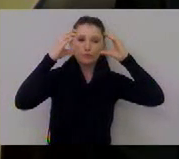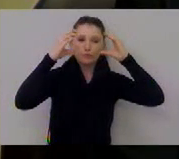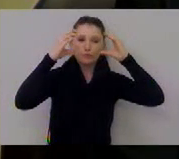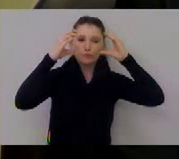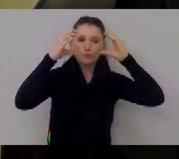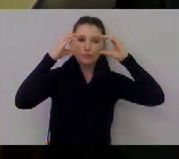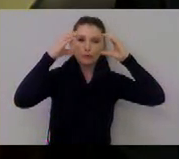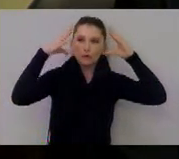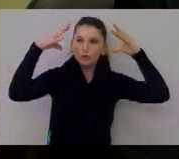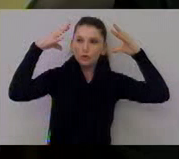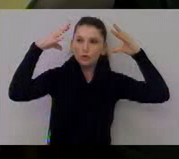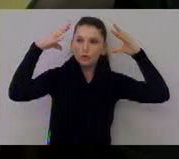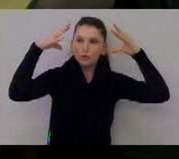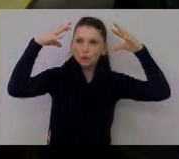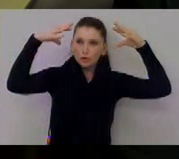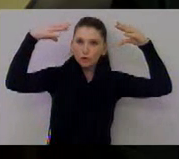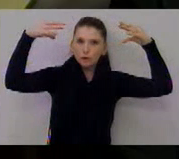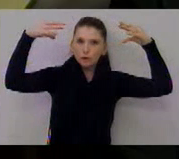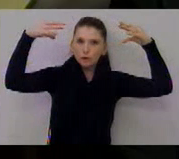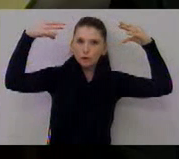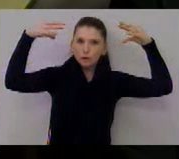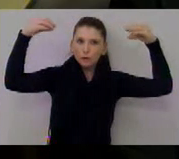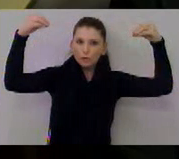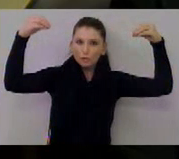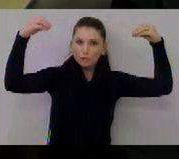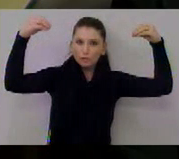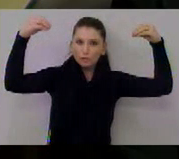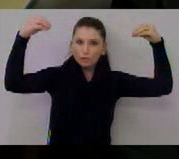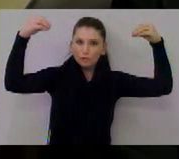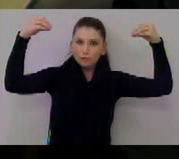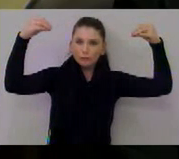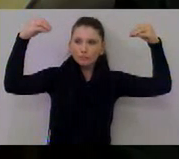Temos também a linha 3 Ribeirões.